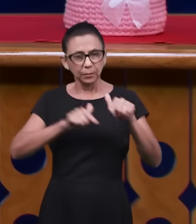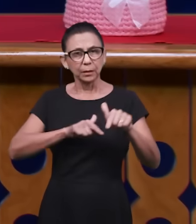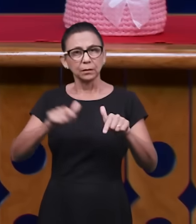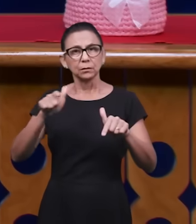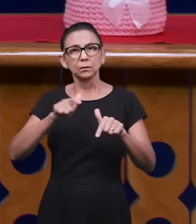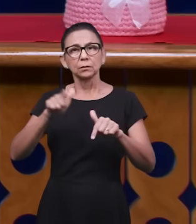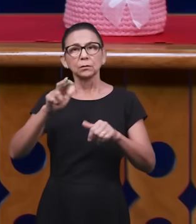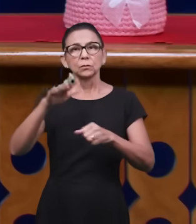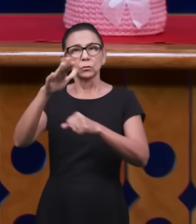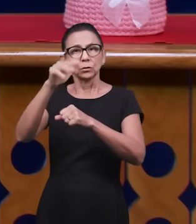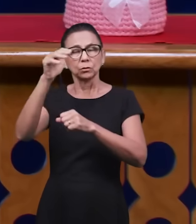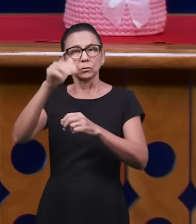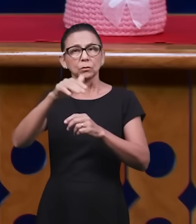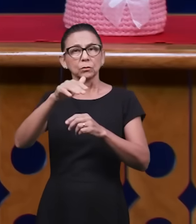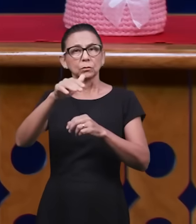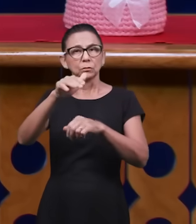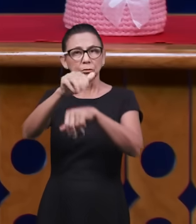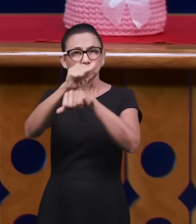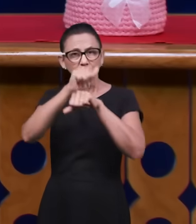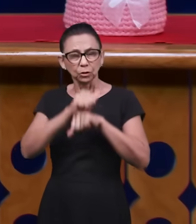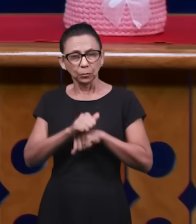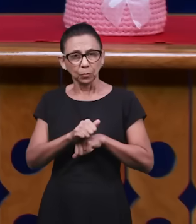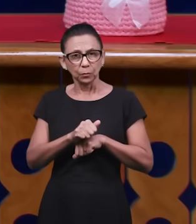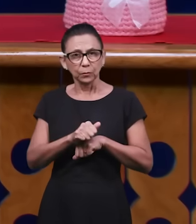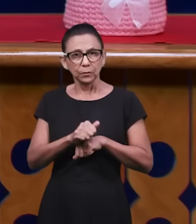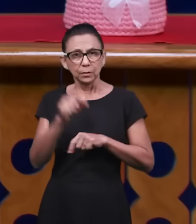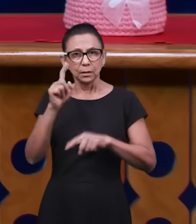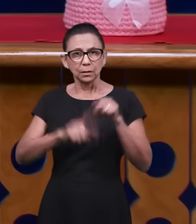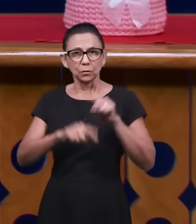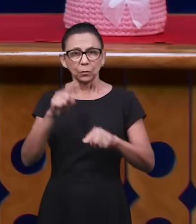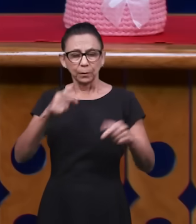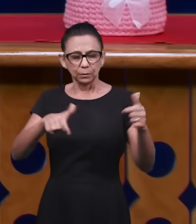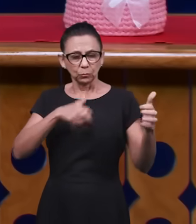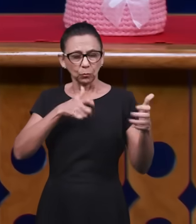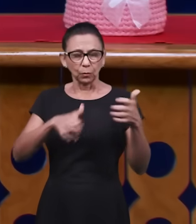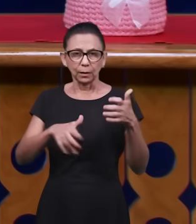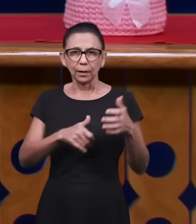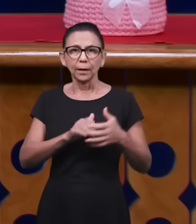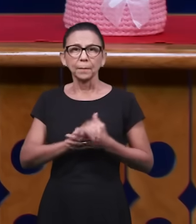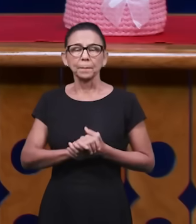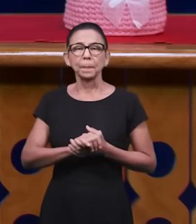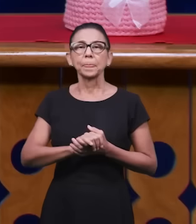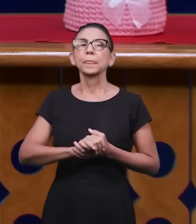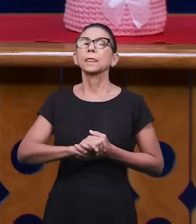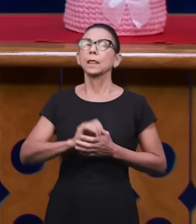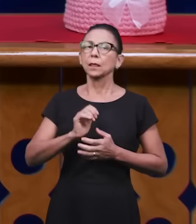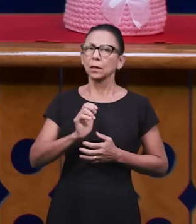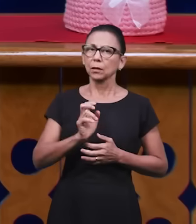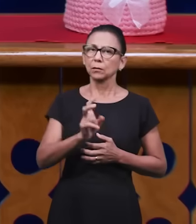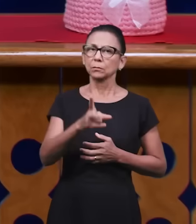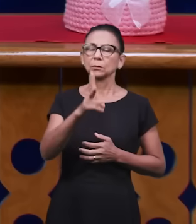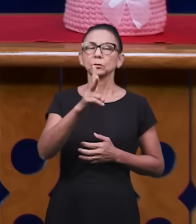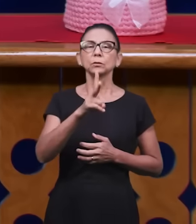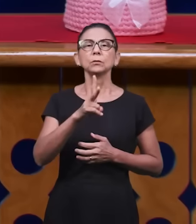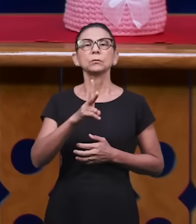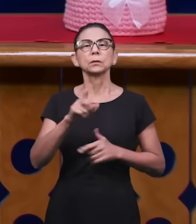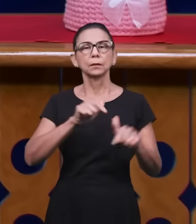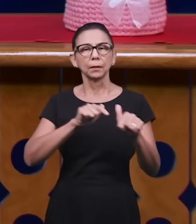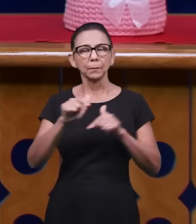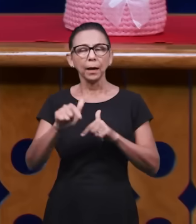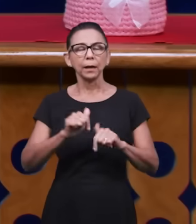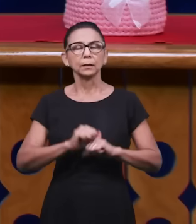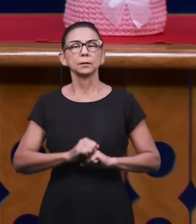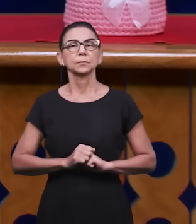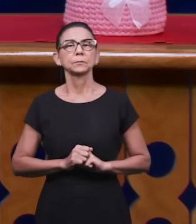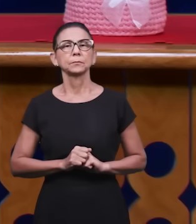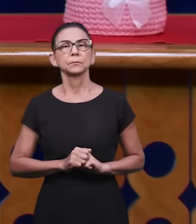ser um instrumentista, dê fruto com isso. O Senhor te levantou para ser do grupo de louvor, dê fruto com isso. O Senhor te